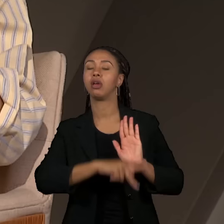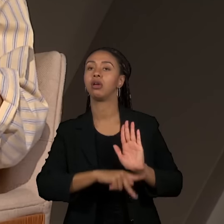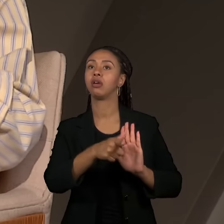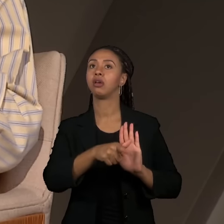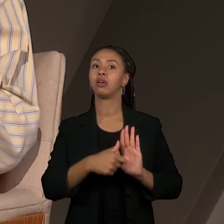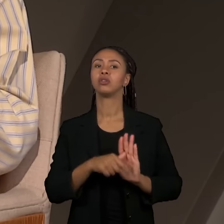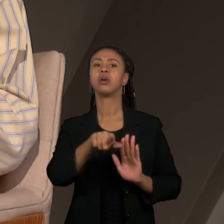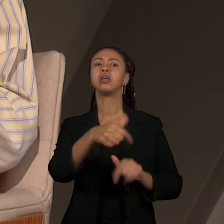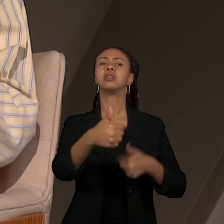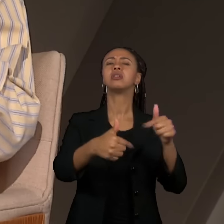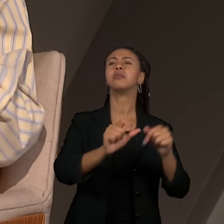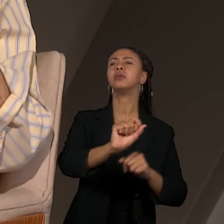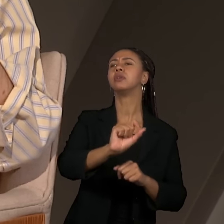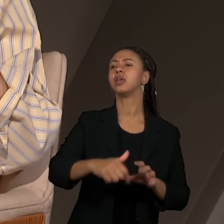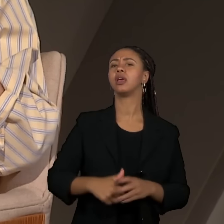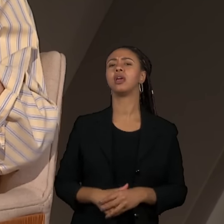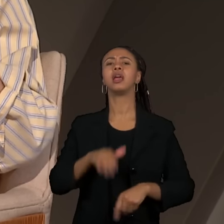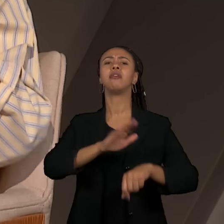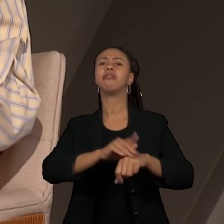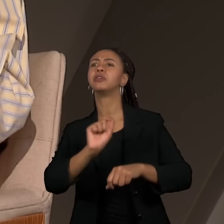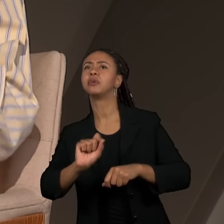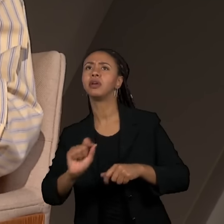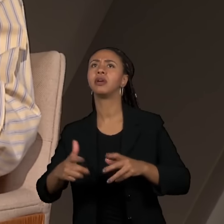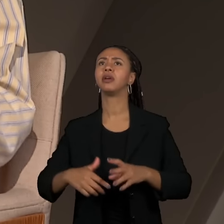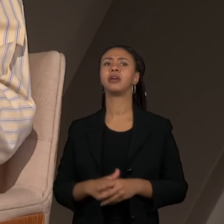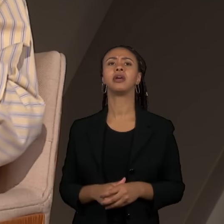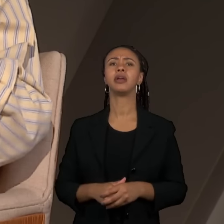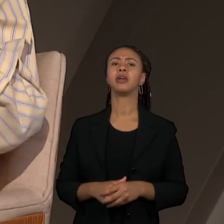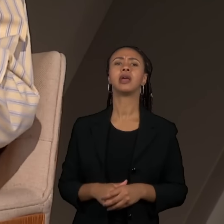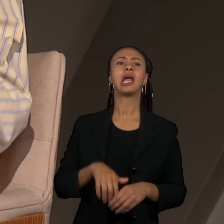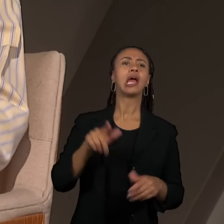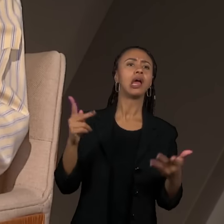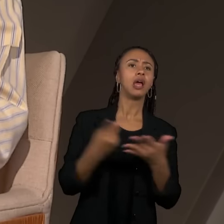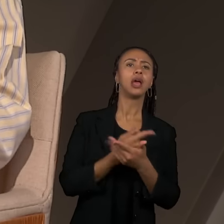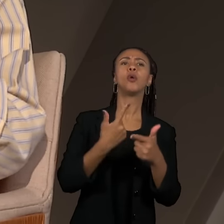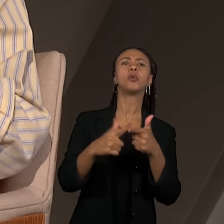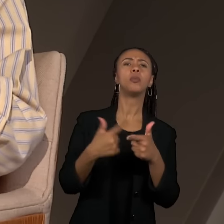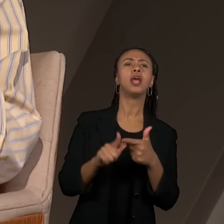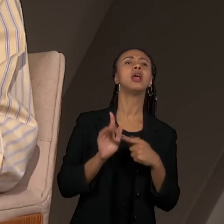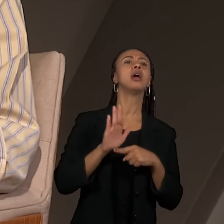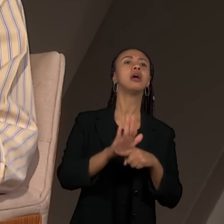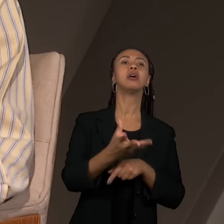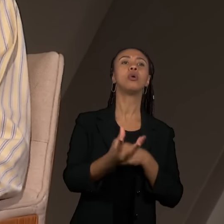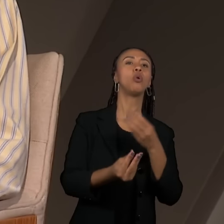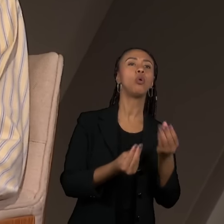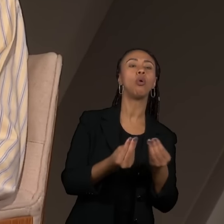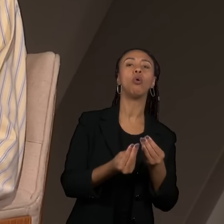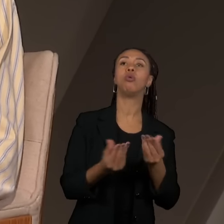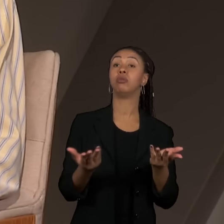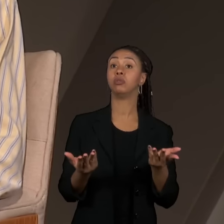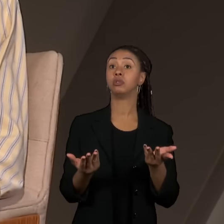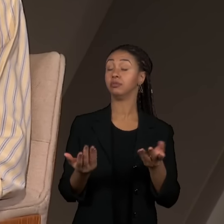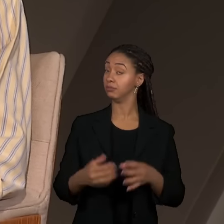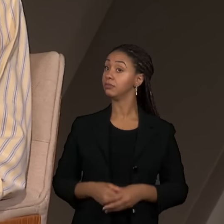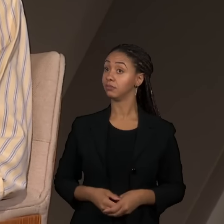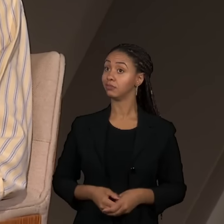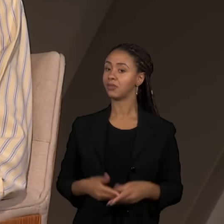quem ele trabalha como é que ele é você tem algum problema qual é o problema como é que a gente pode te ajudar e assim por diante